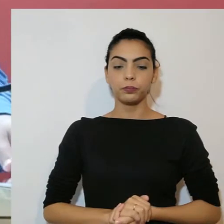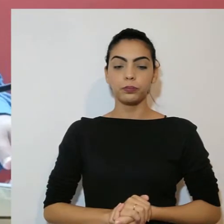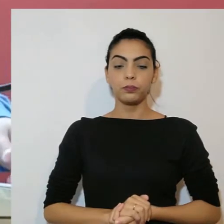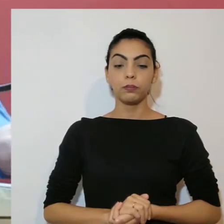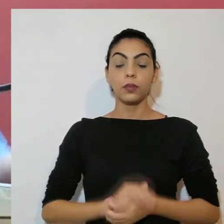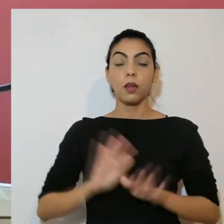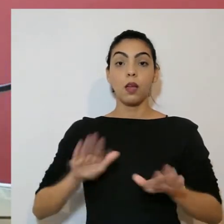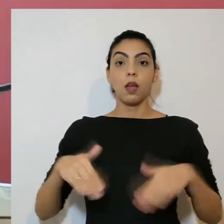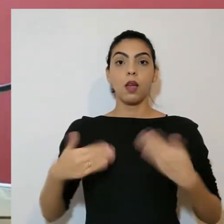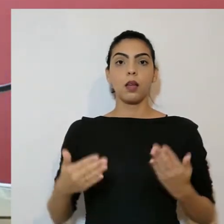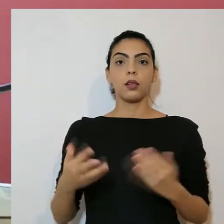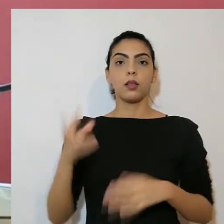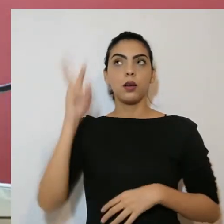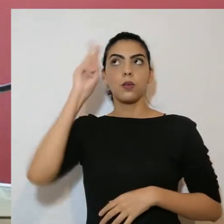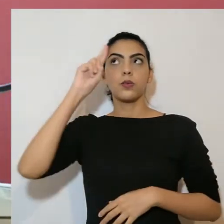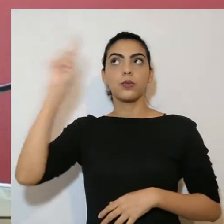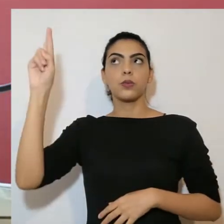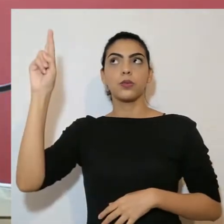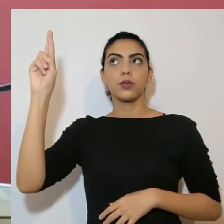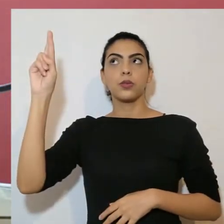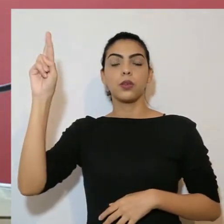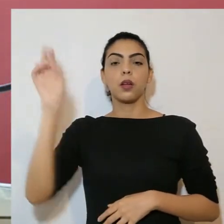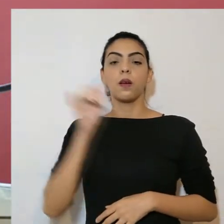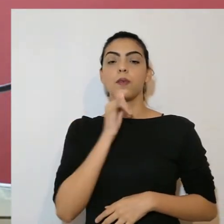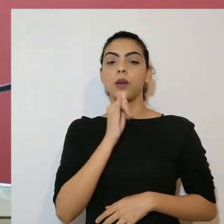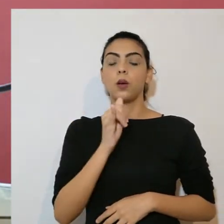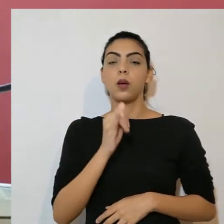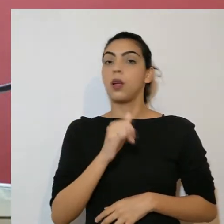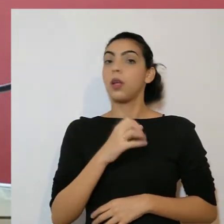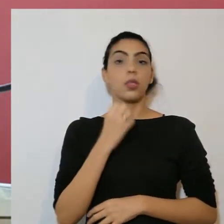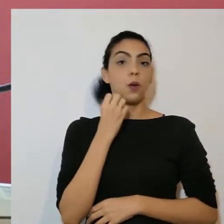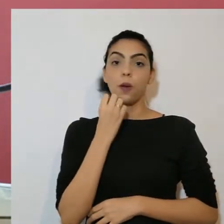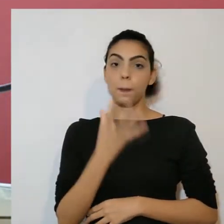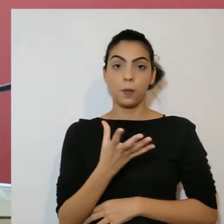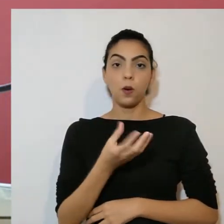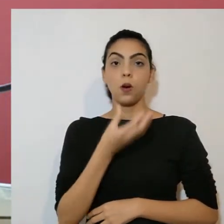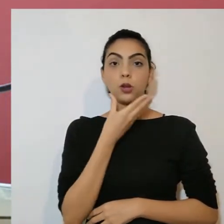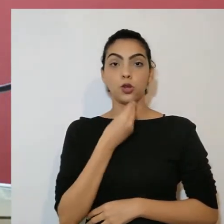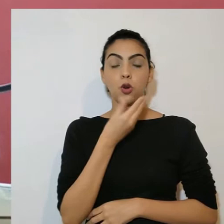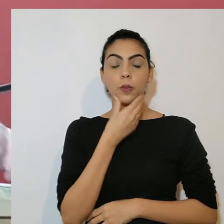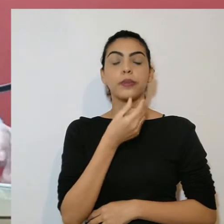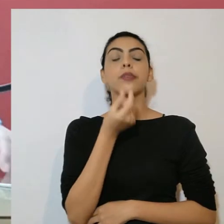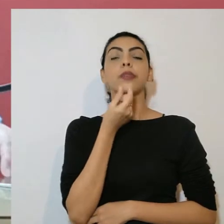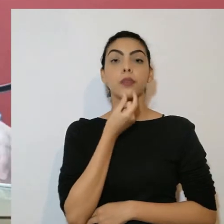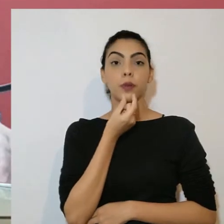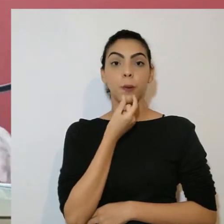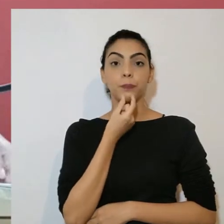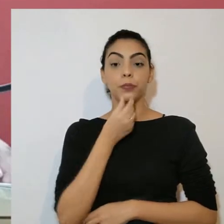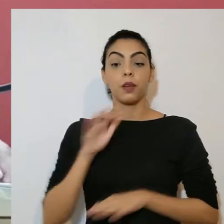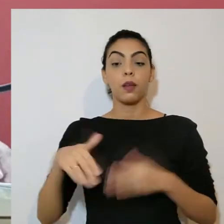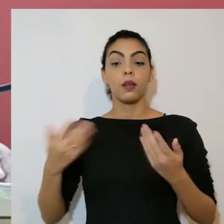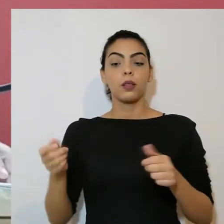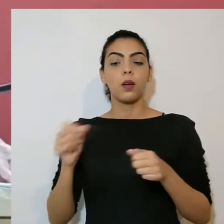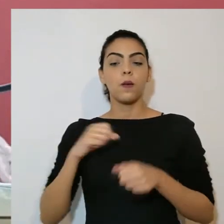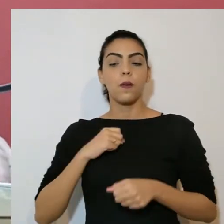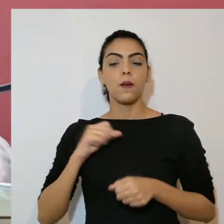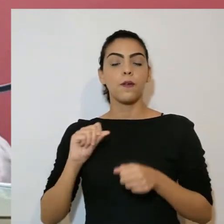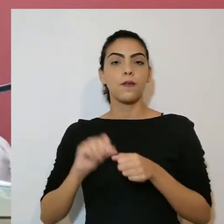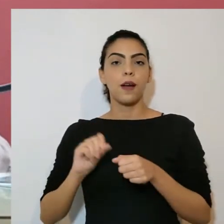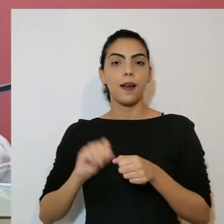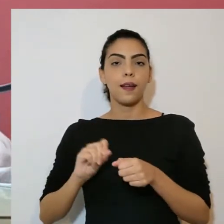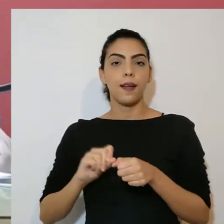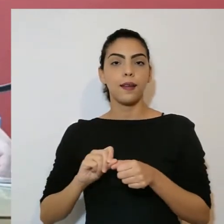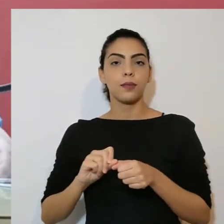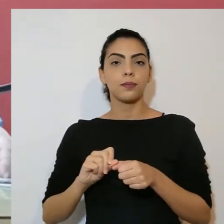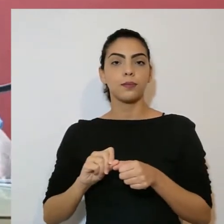assim: então o Senhor Deus declarou: não é bom que o homem esteja só, farei para ele